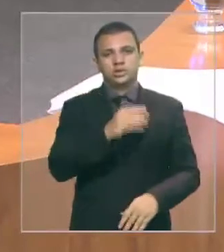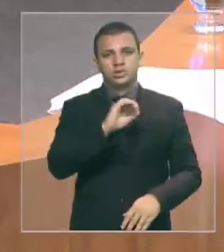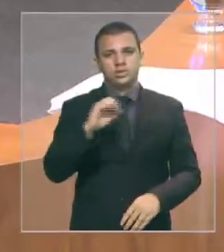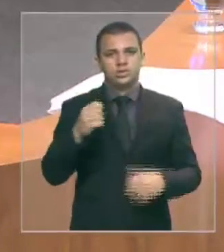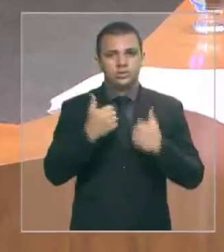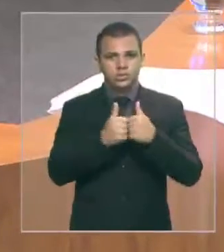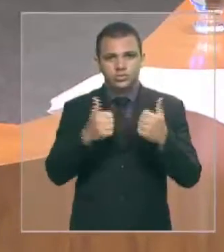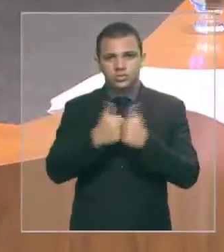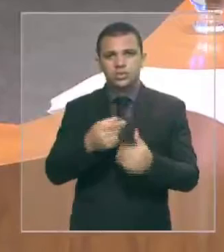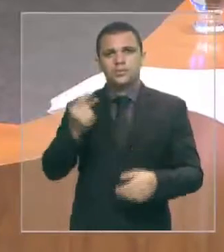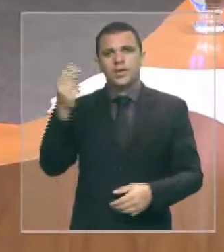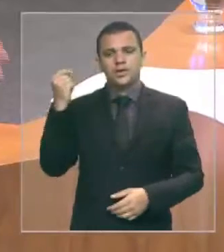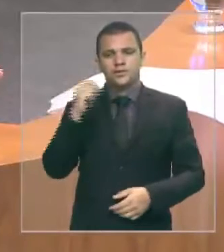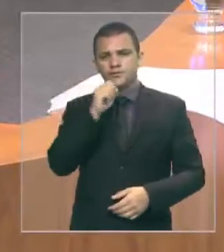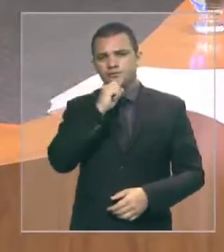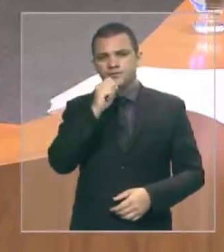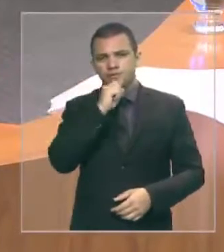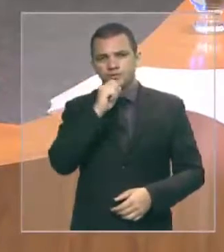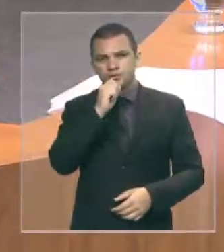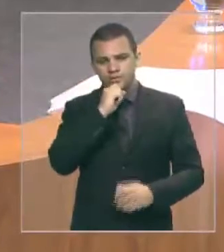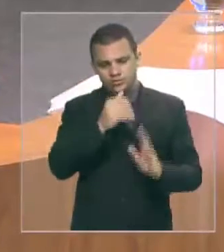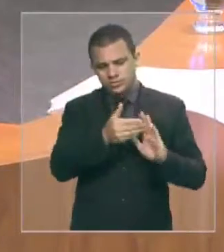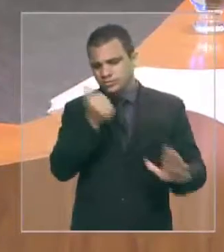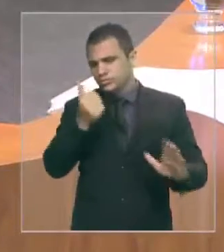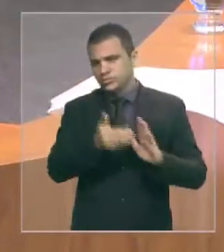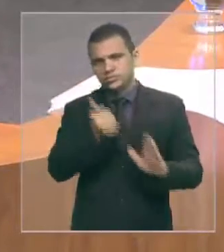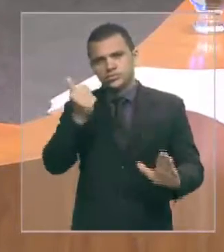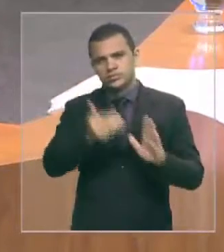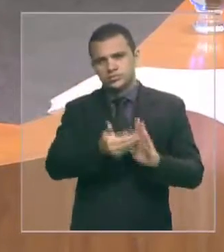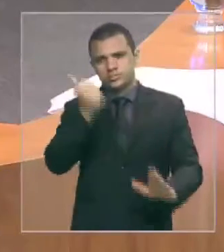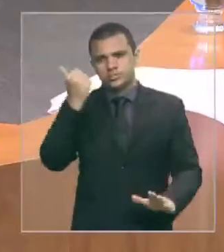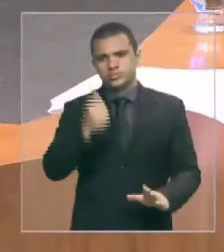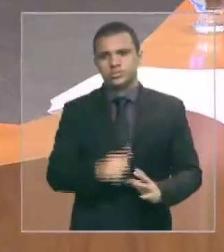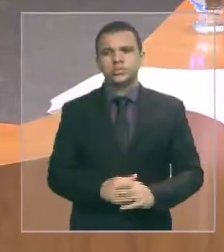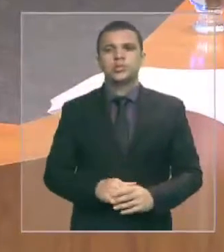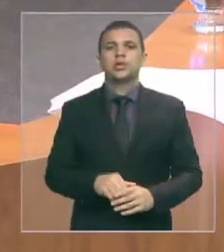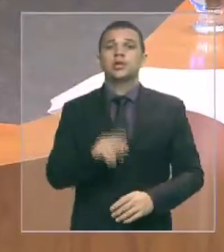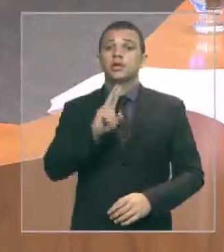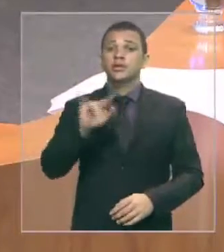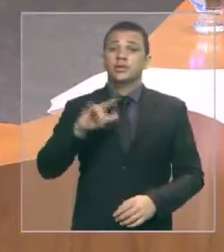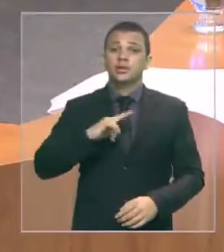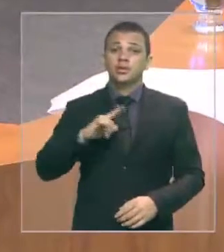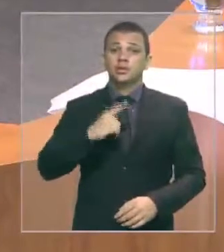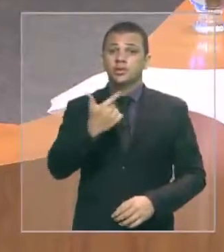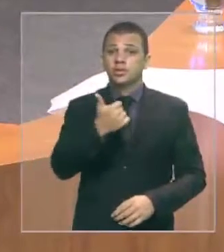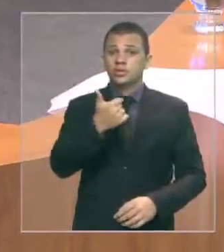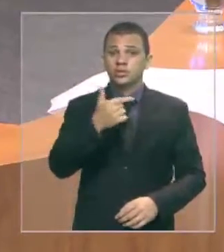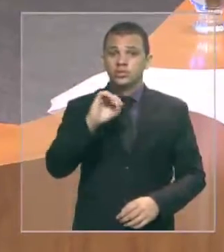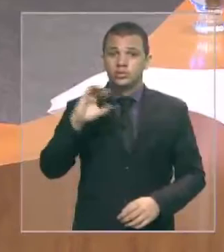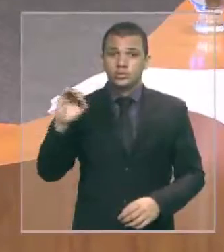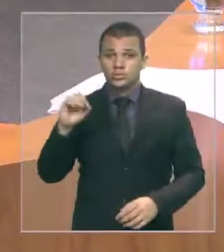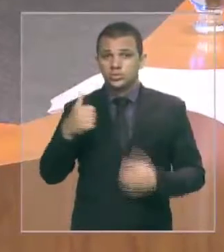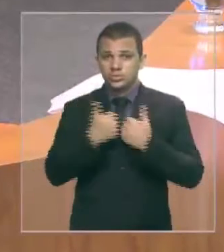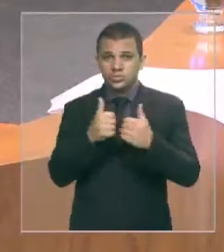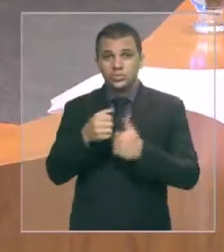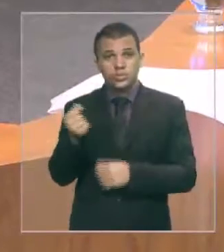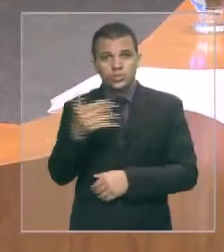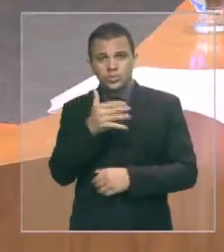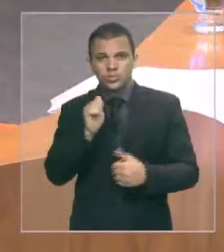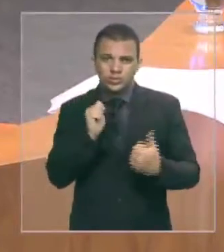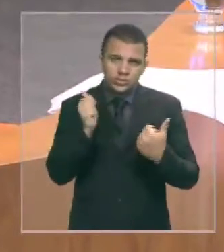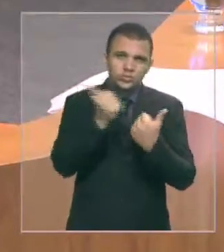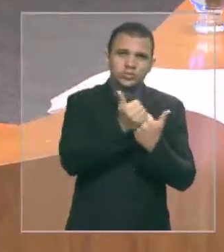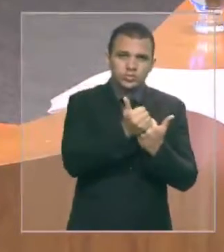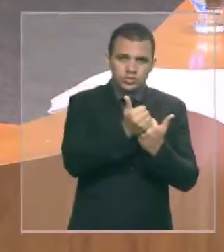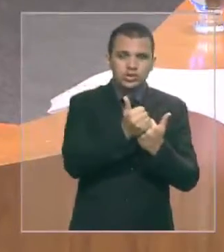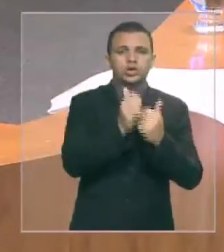ônibus antigos de circulação, e a entrada desses 200 ônibus novos no lugar dos velhos